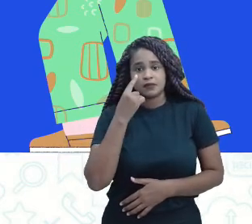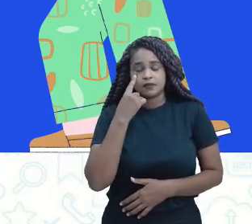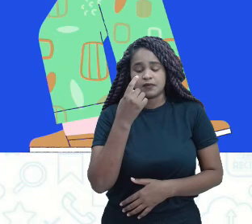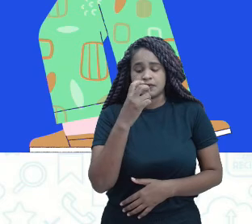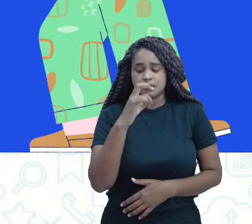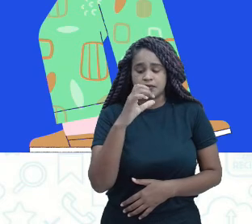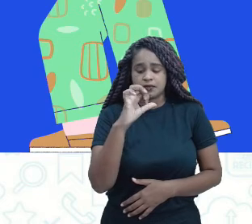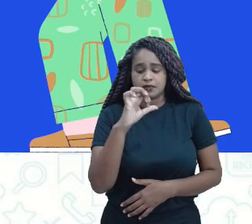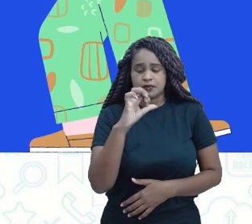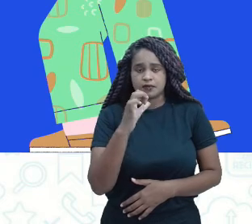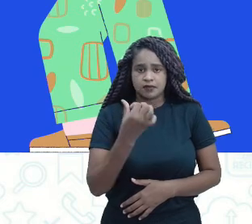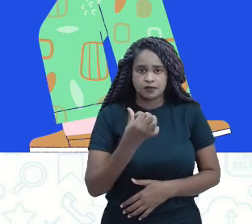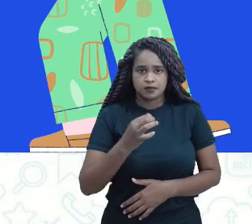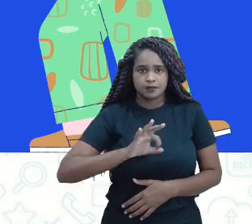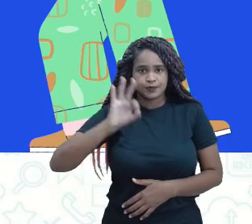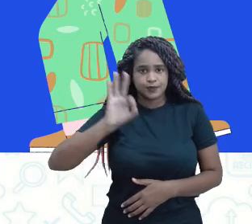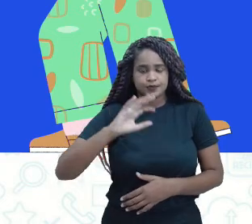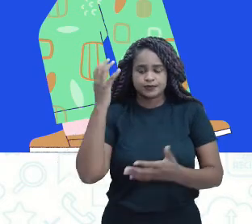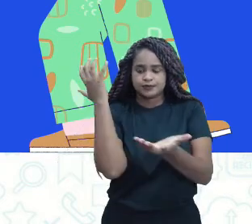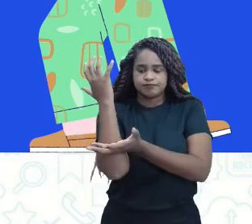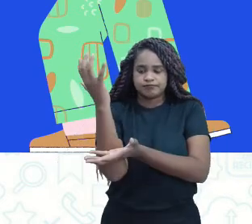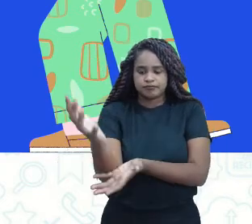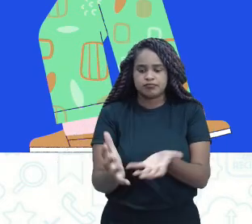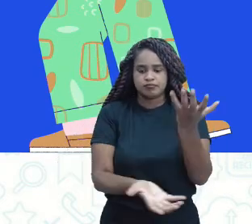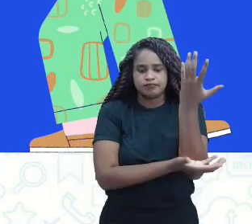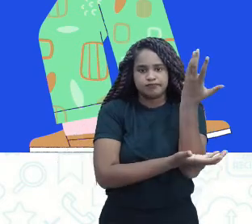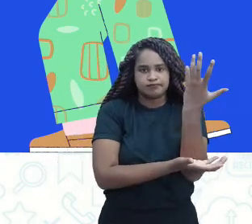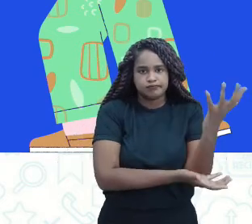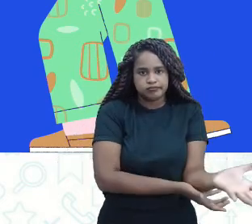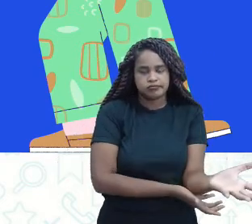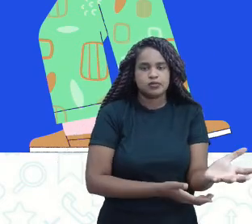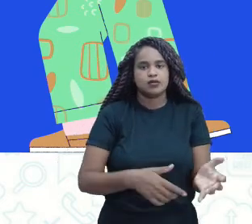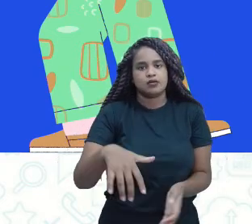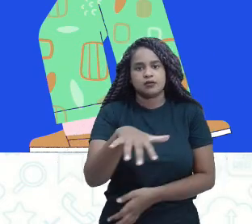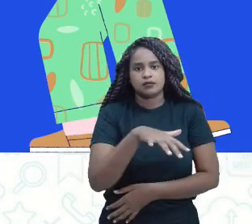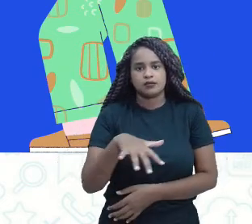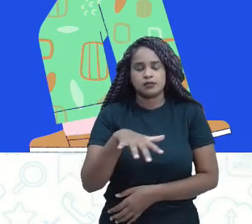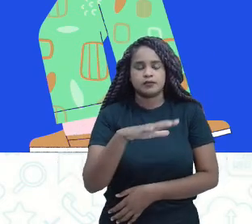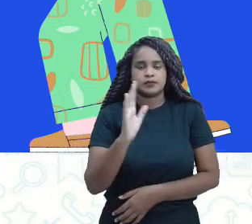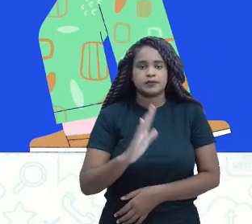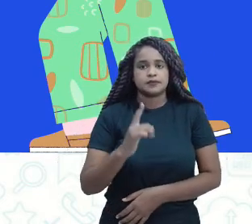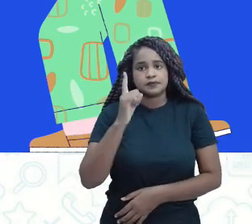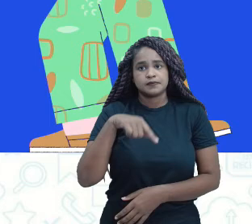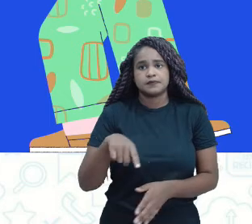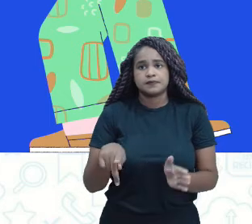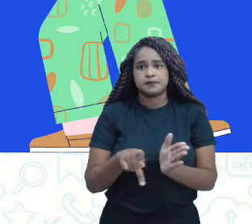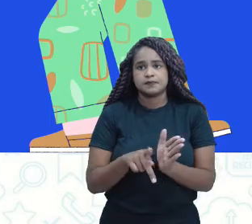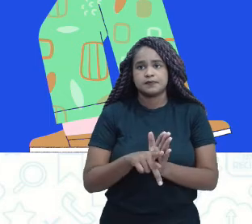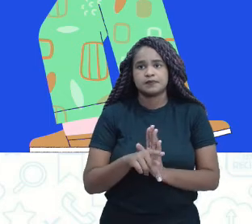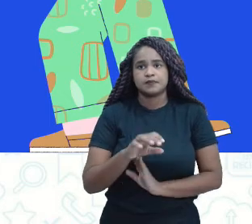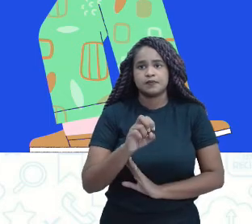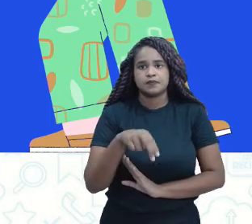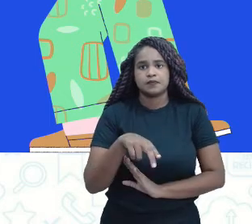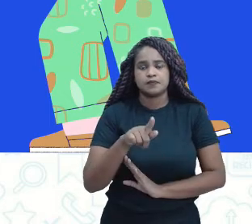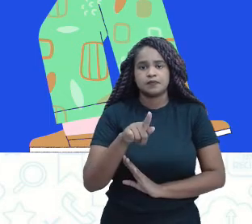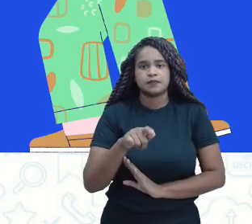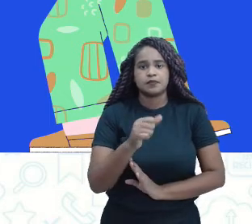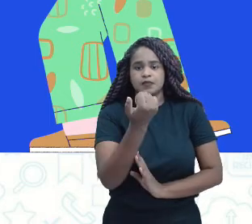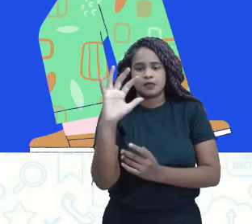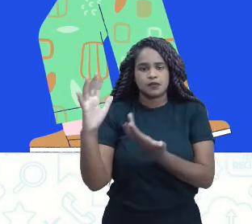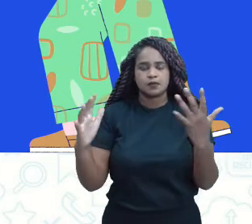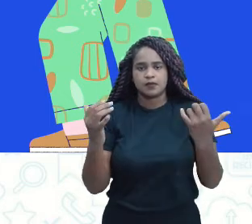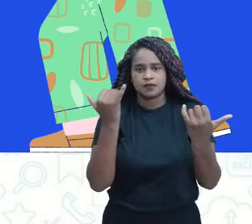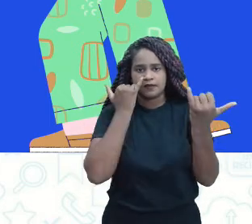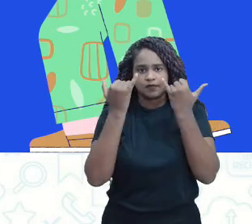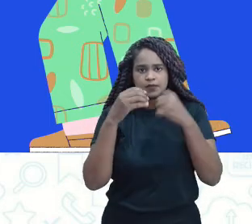uma fonte aí da WWF, né, que é uma ONG ambiental, e que veja só a quantidade